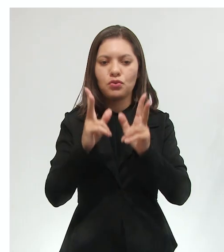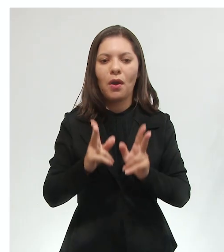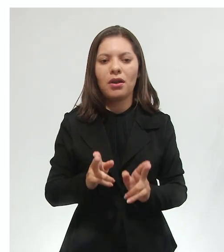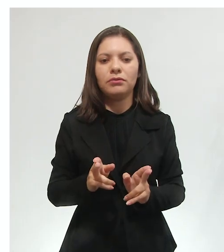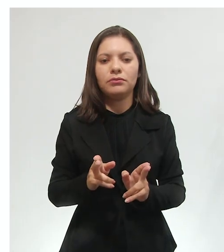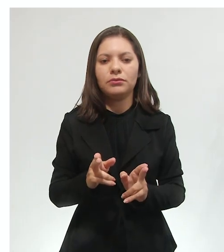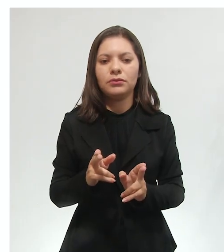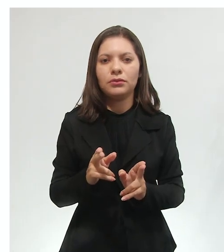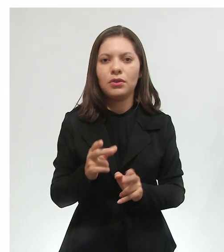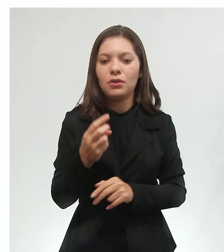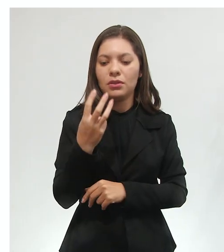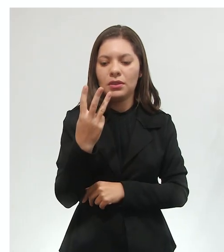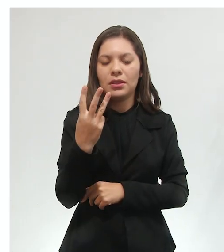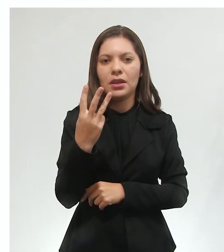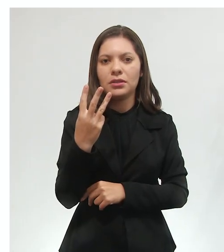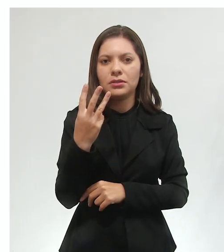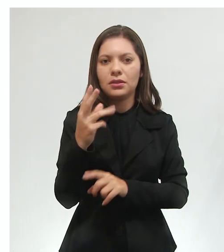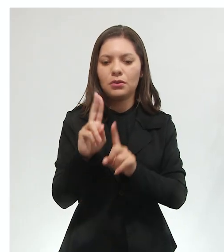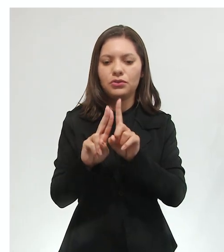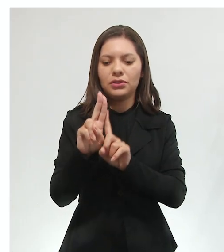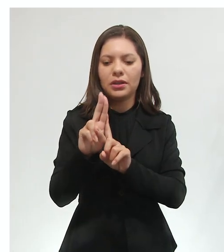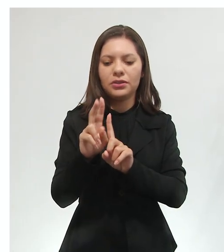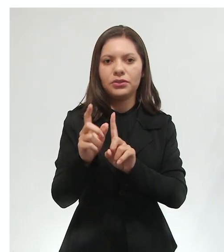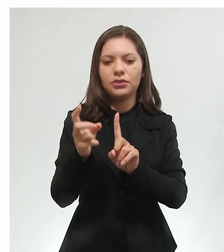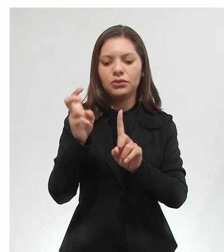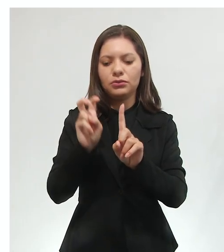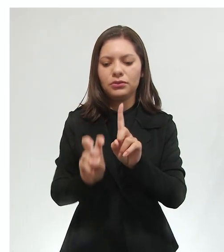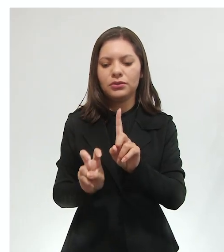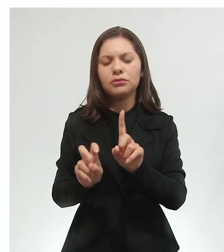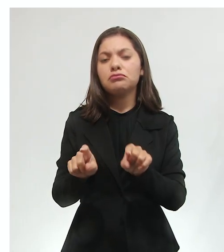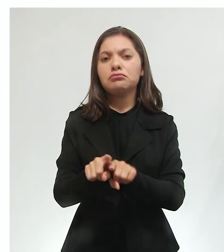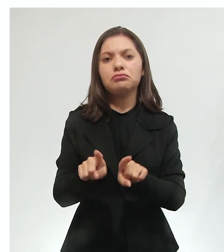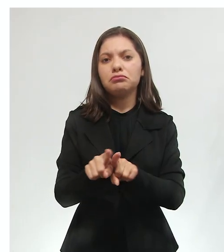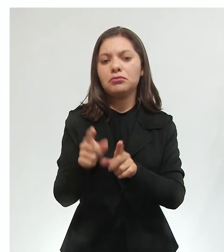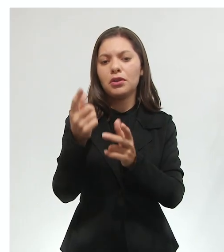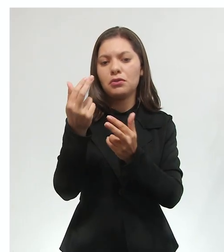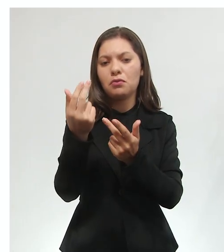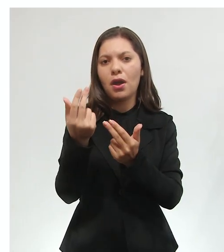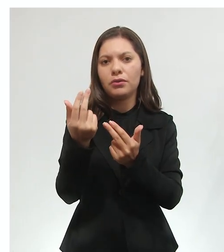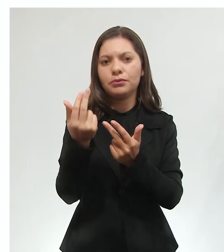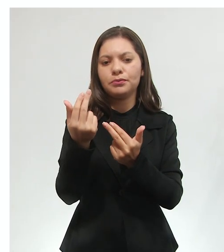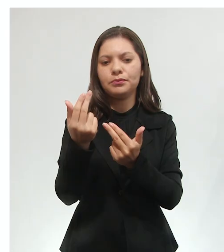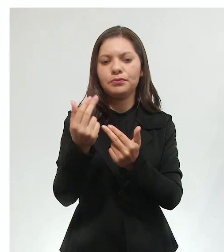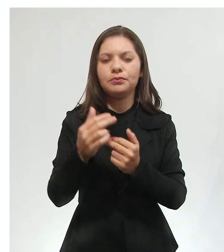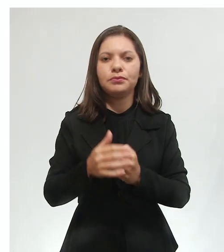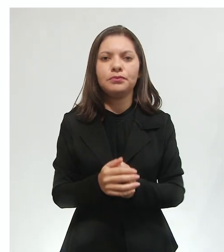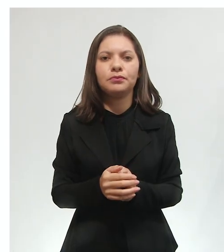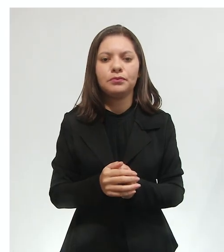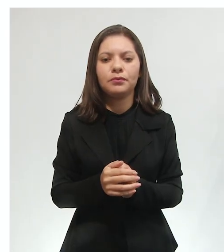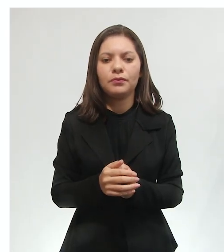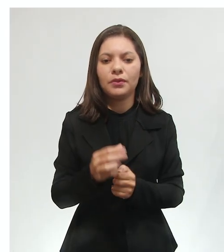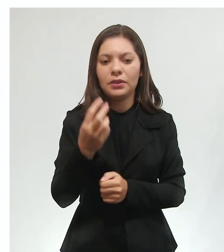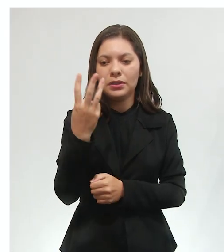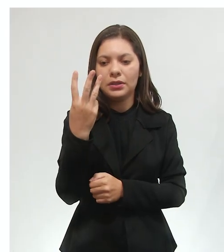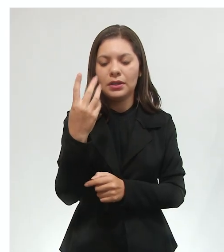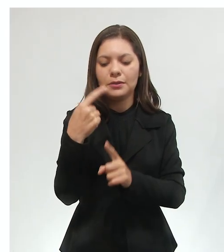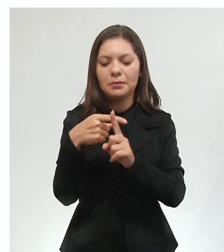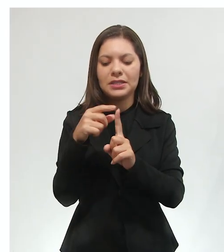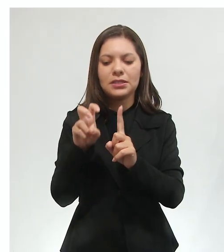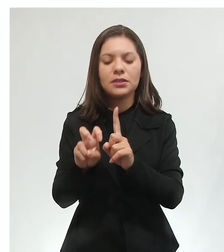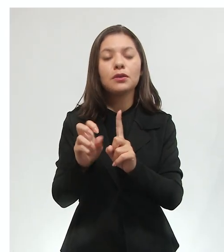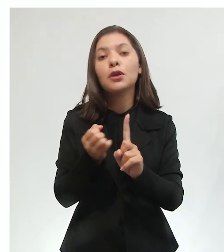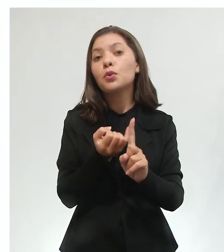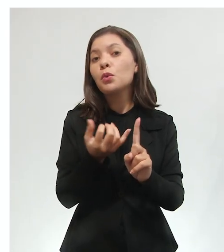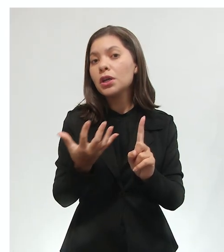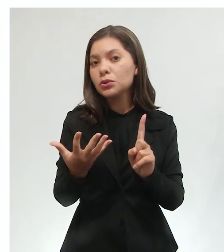é unidade e esse 5 também é unidade. Então, 3 unidades mais 5 unidades são